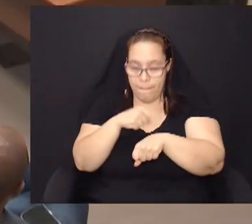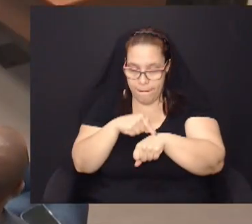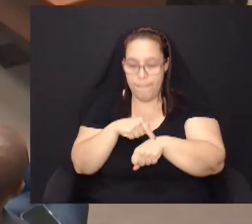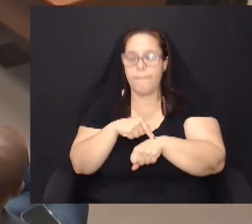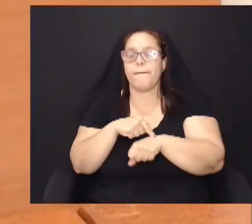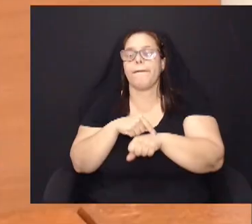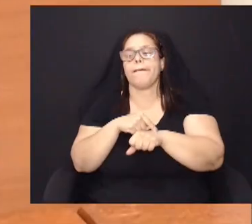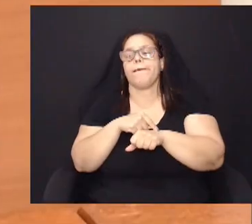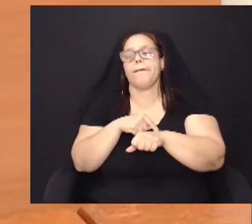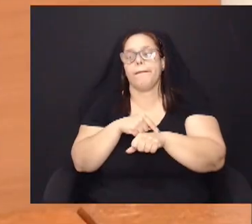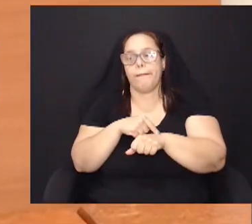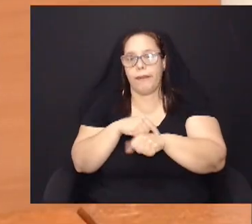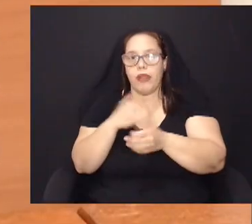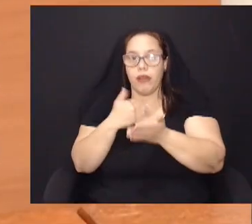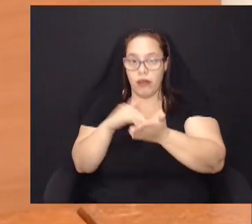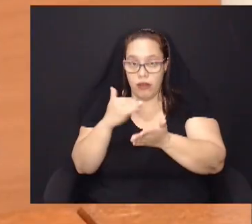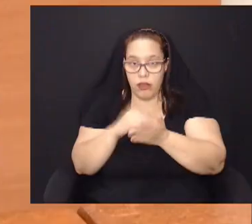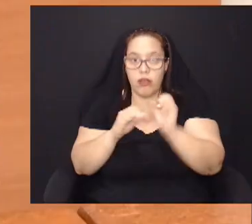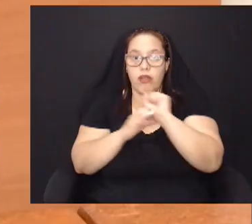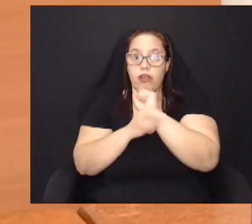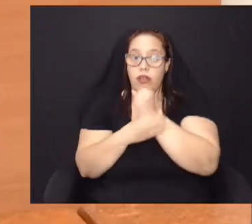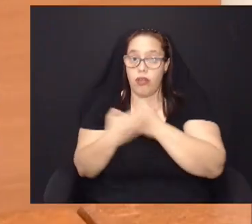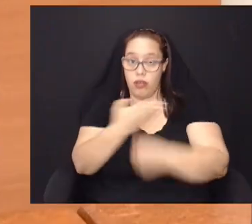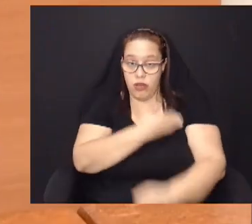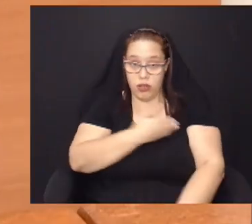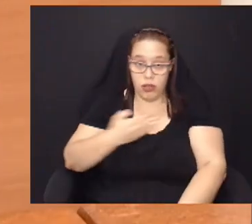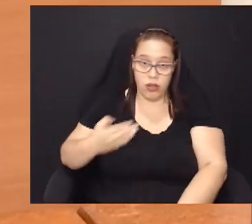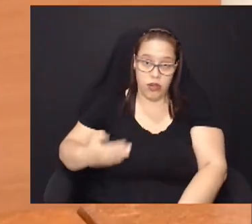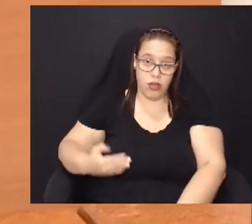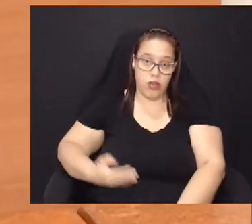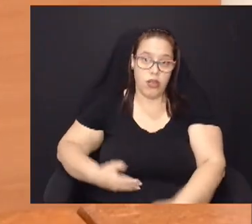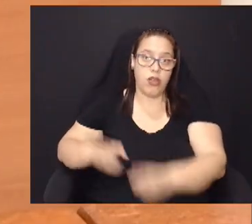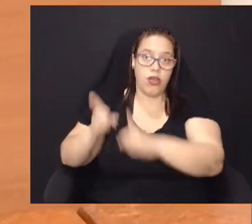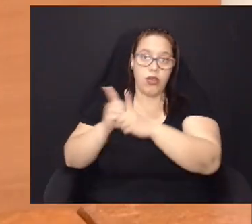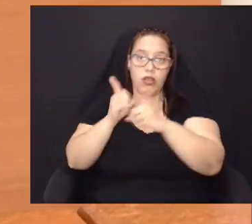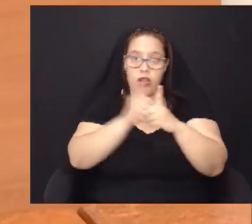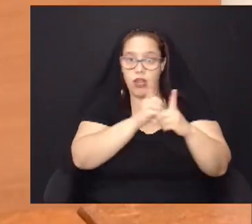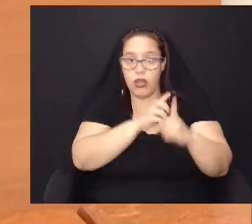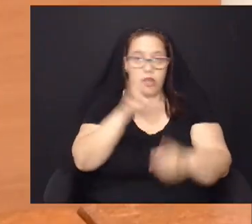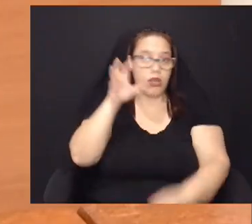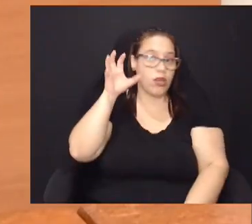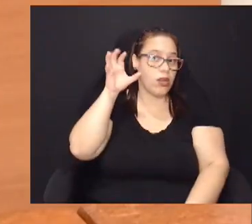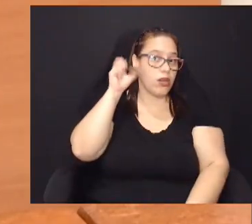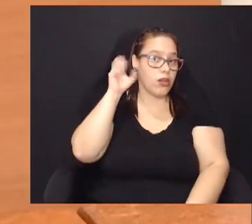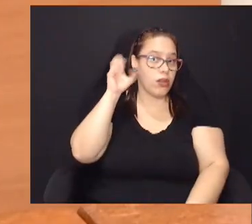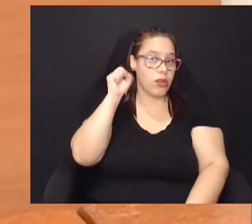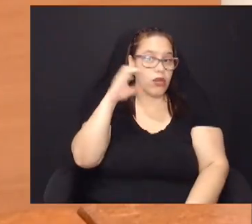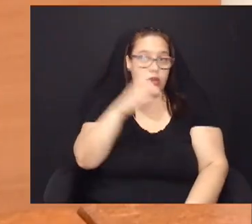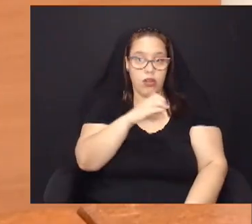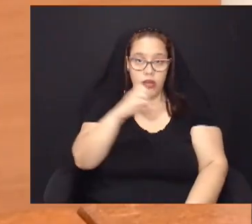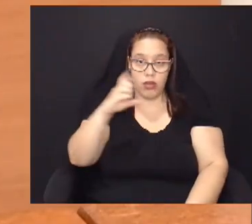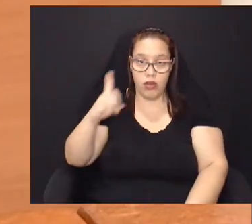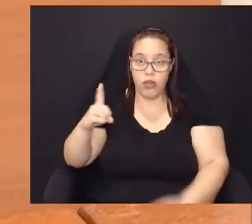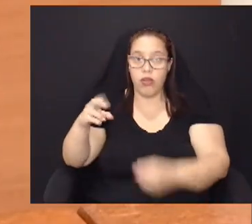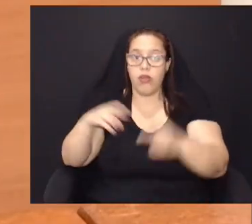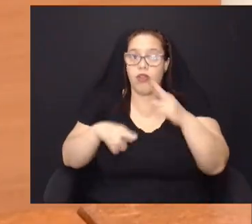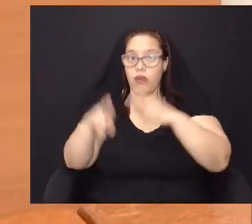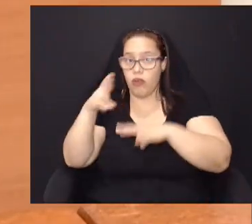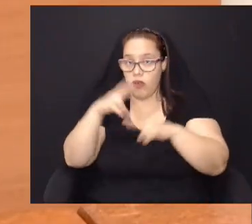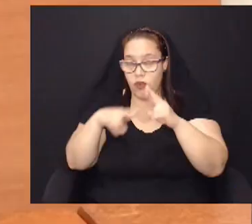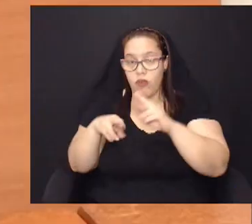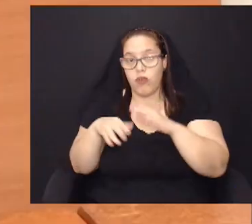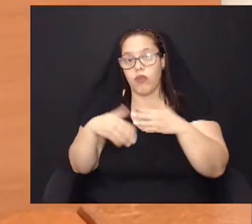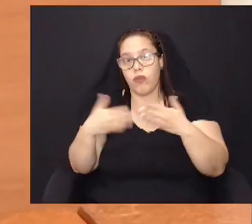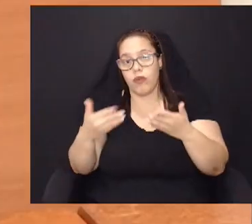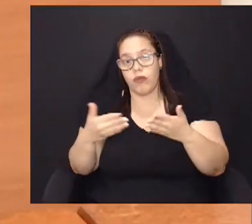passar para a Secretaria de Segurança Pública, a gente vai consultar as ouvidorias, a gente vai consultar a nossa coordenadoria de fiscalização. Então,